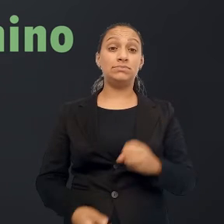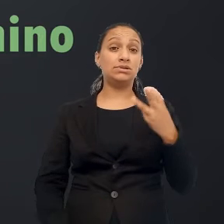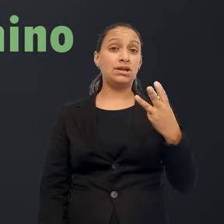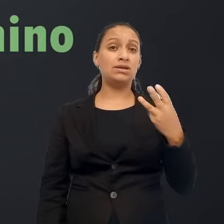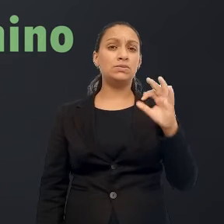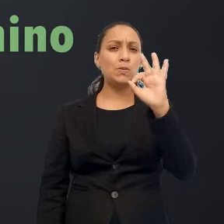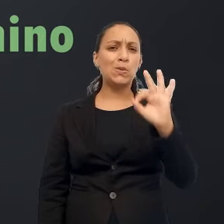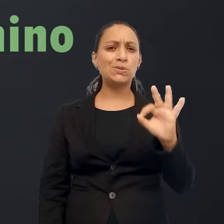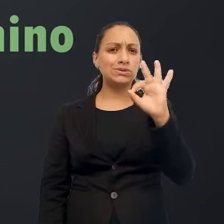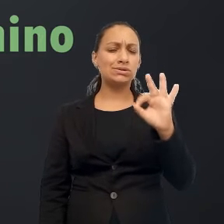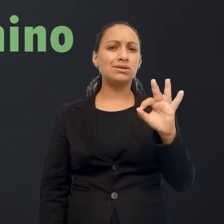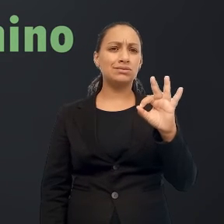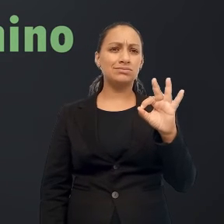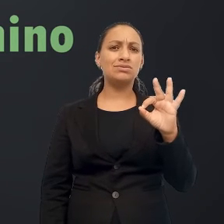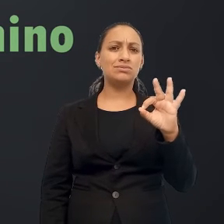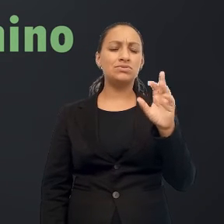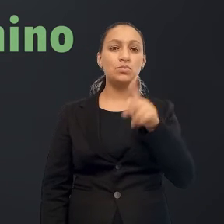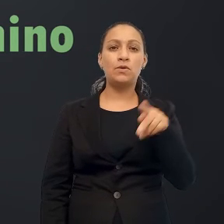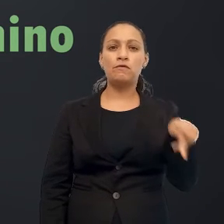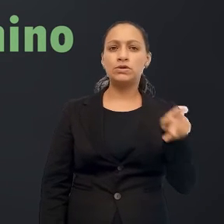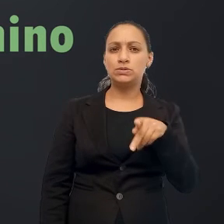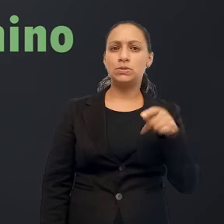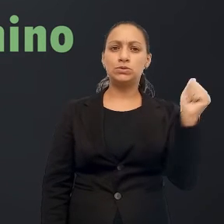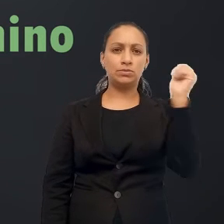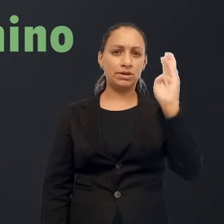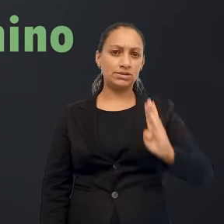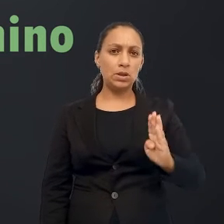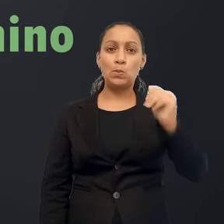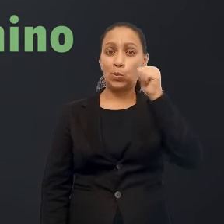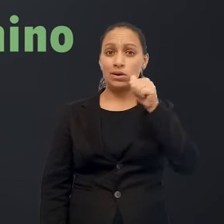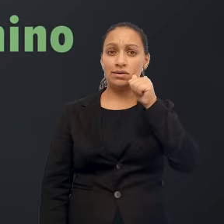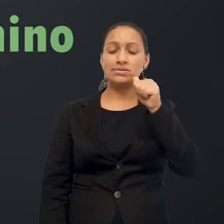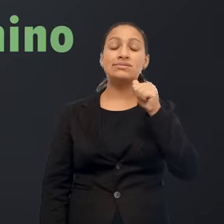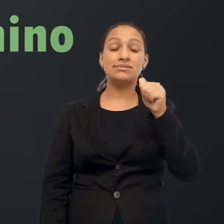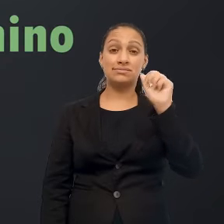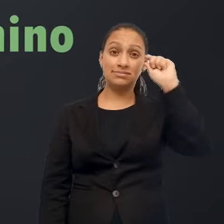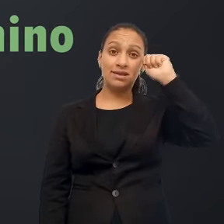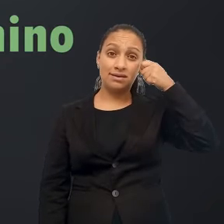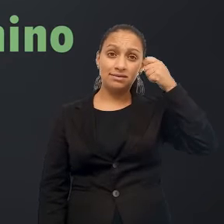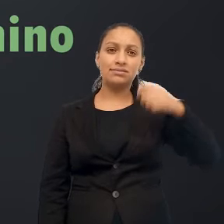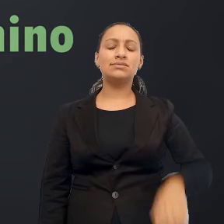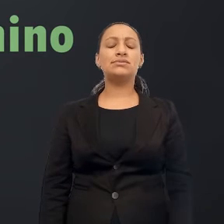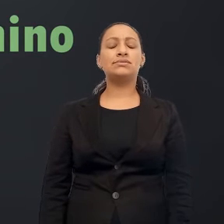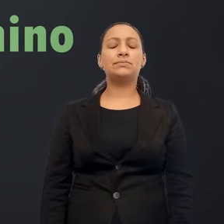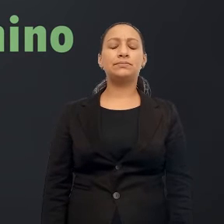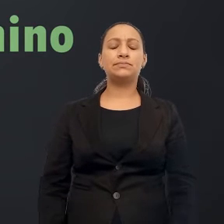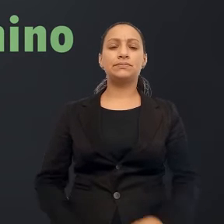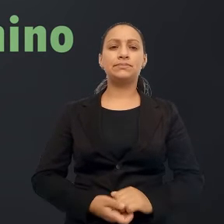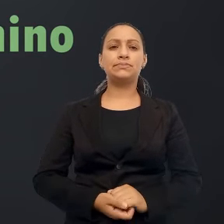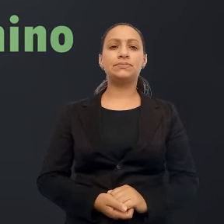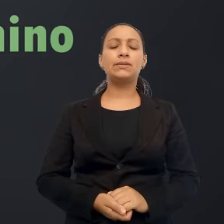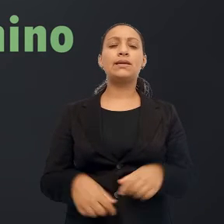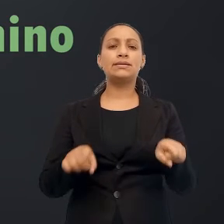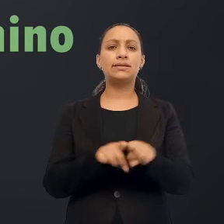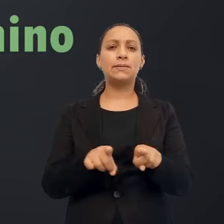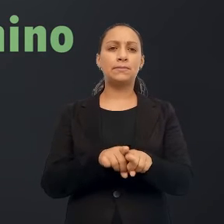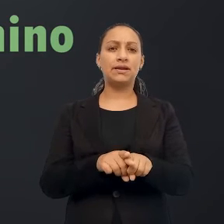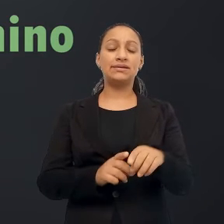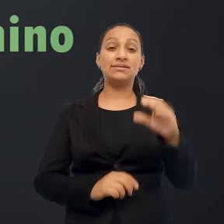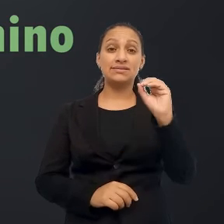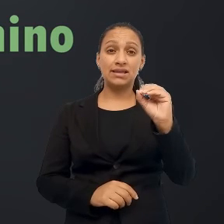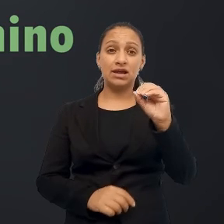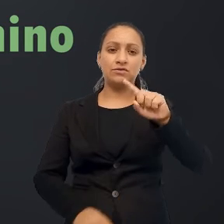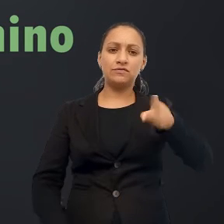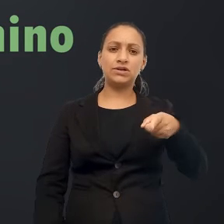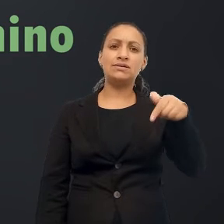3% do total de docentes no Brasil, mulheres negras, né? E além de apenas